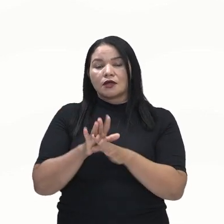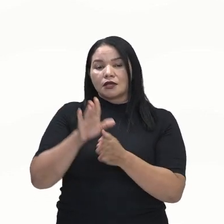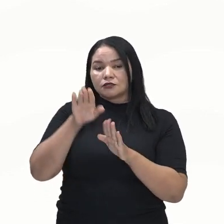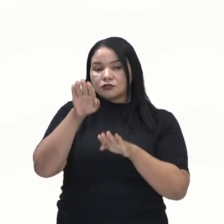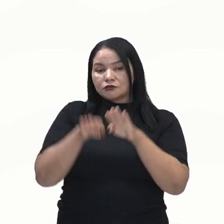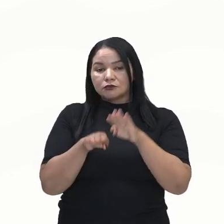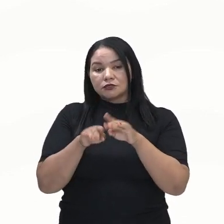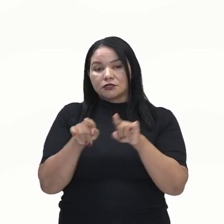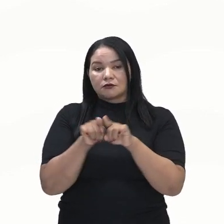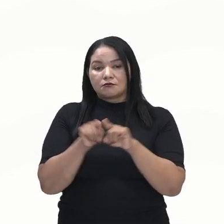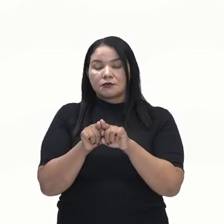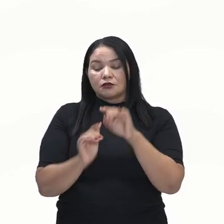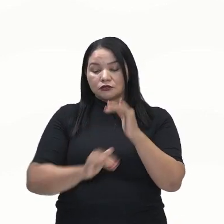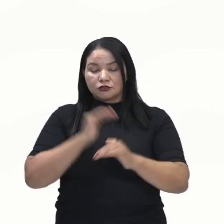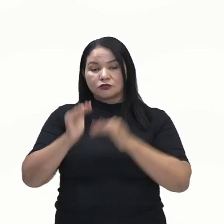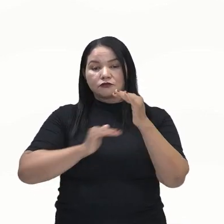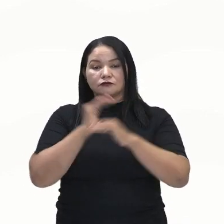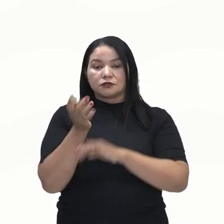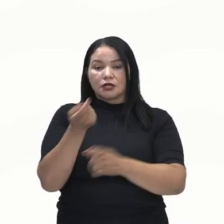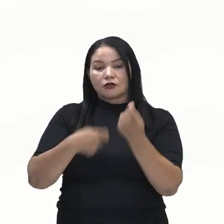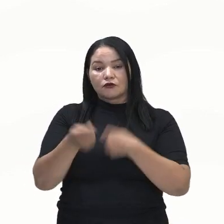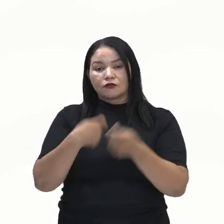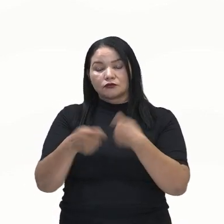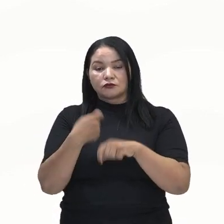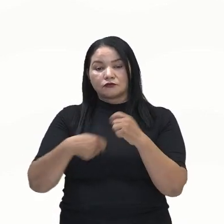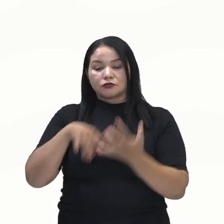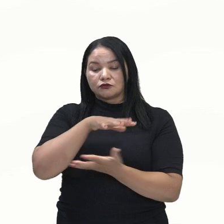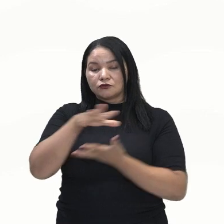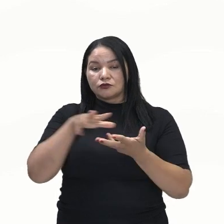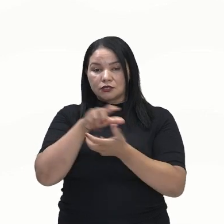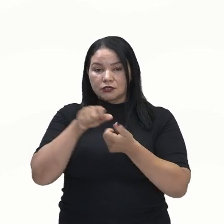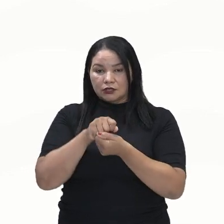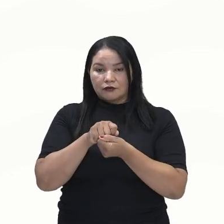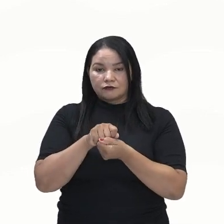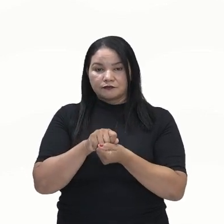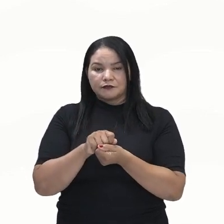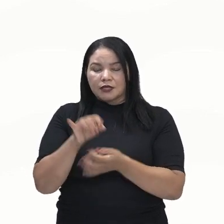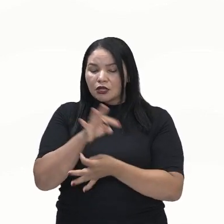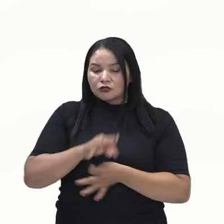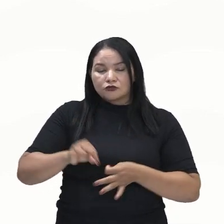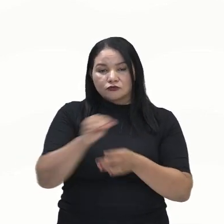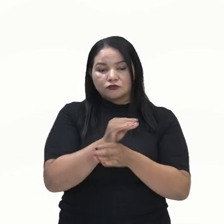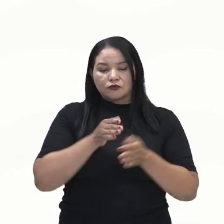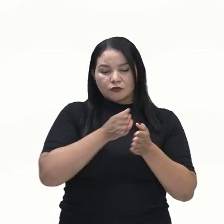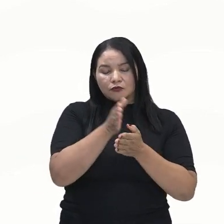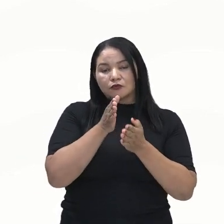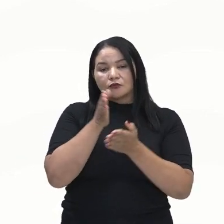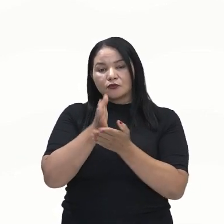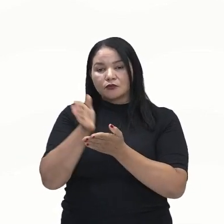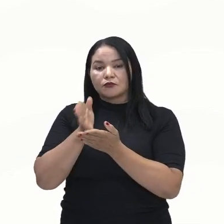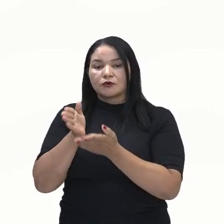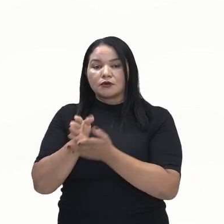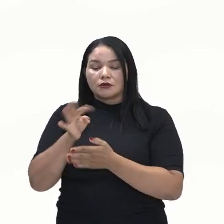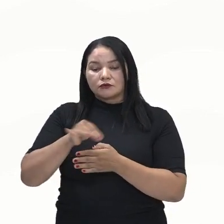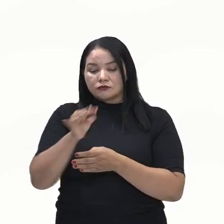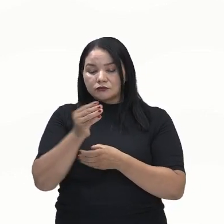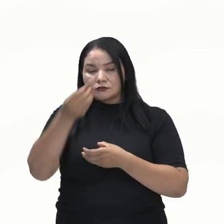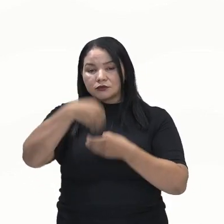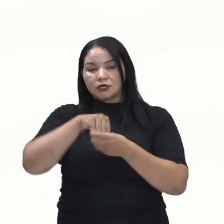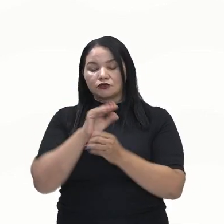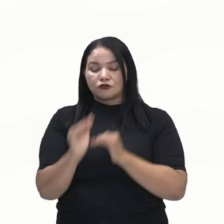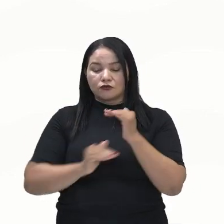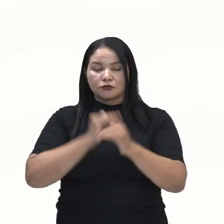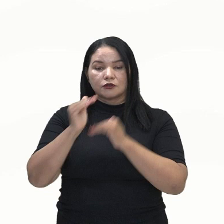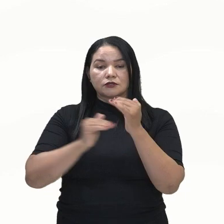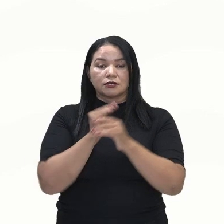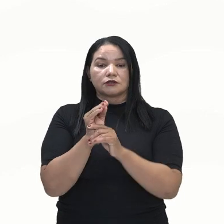o desenvolvimento econômico sustentável. Todas essas questões vão estar inseridas nesse processo